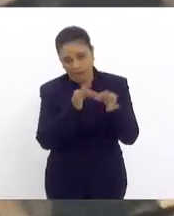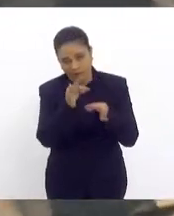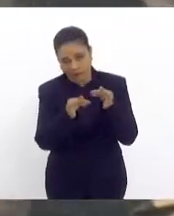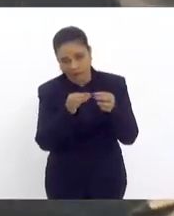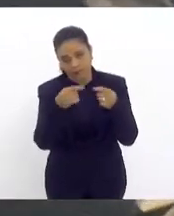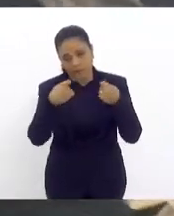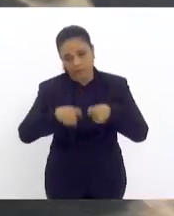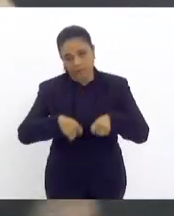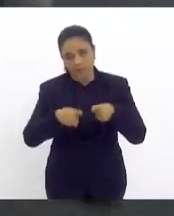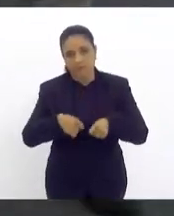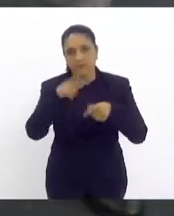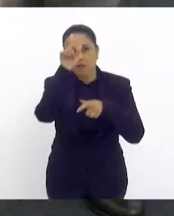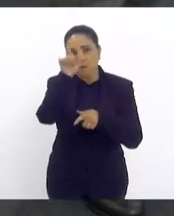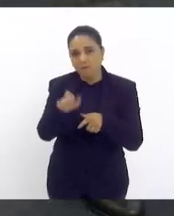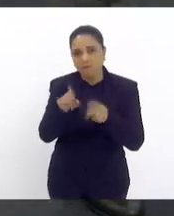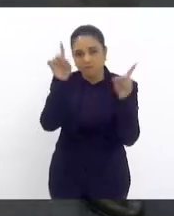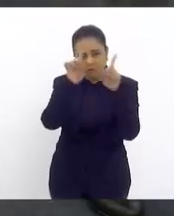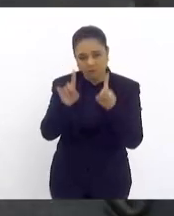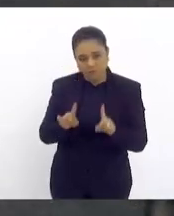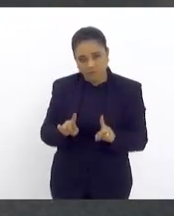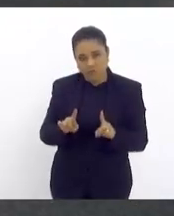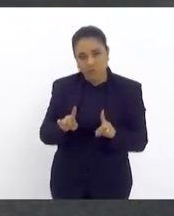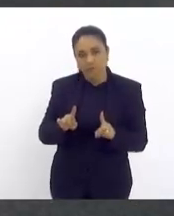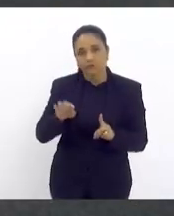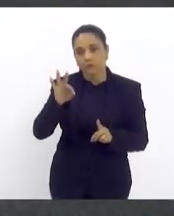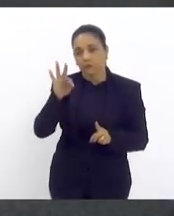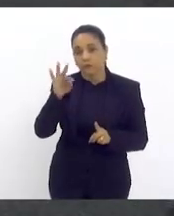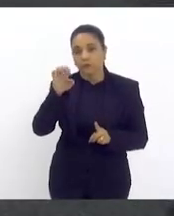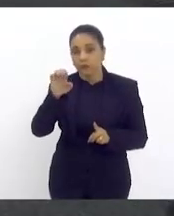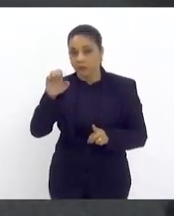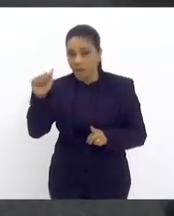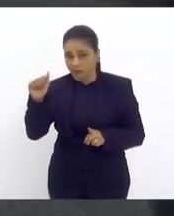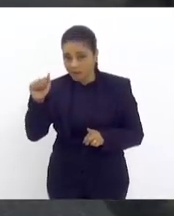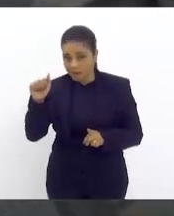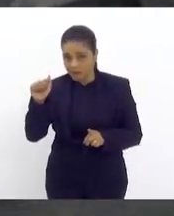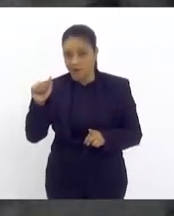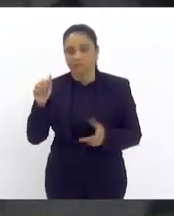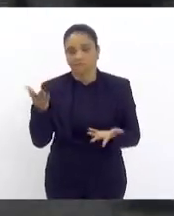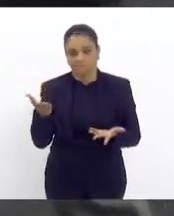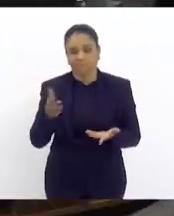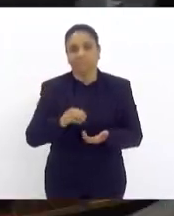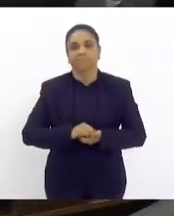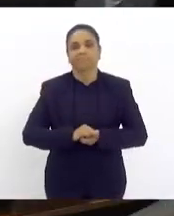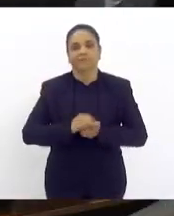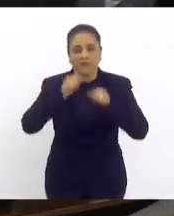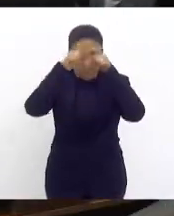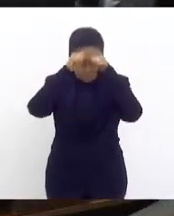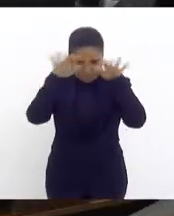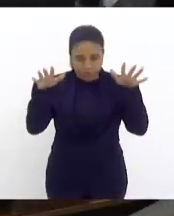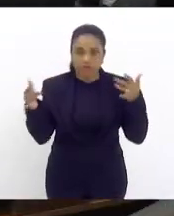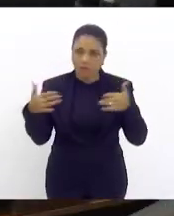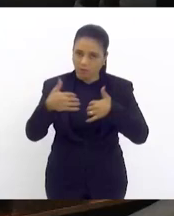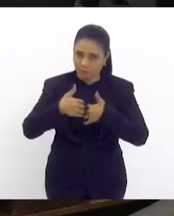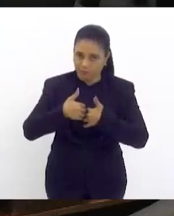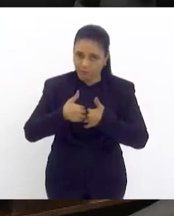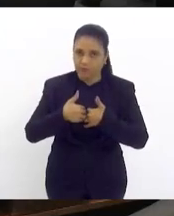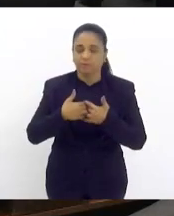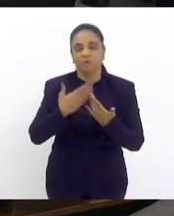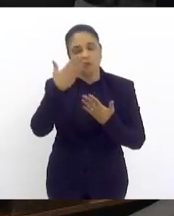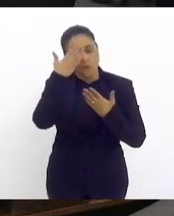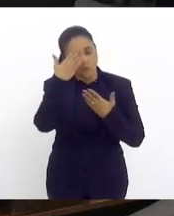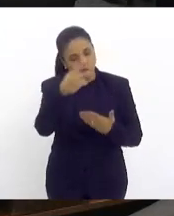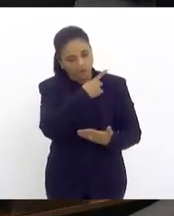a essa pessoa portadora do transtorno do espectro autista eram essas nossas considerações Muito